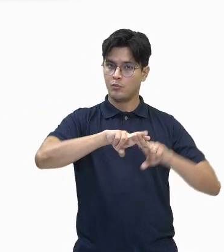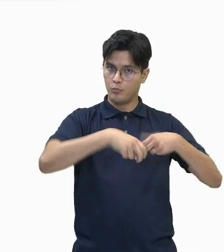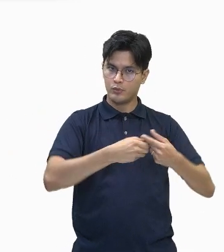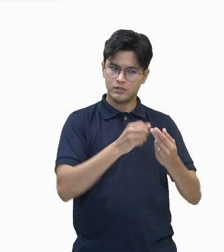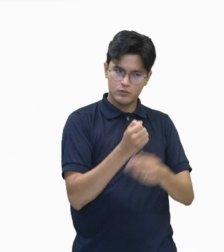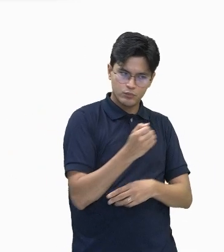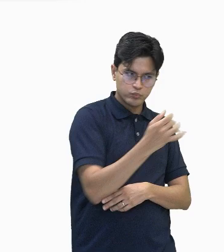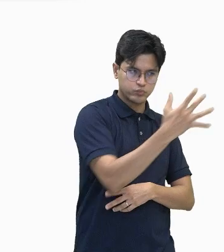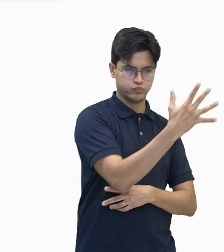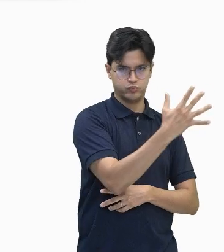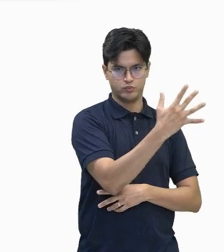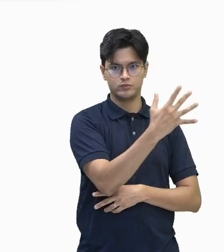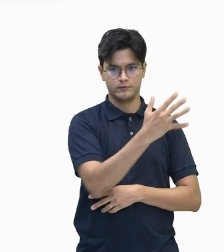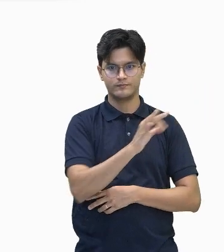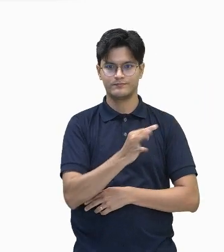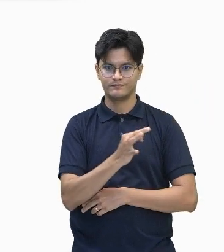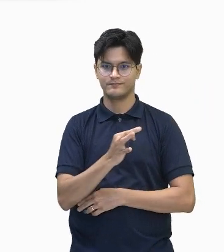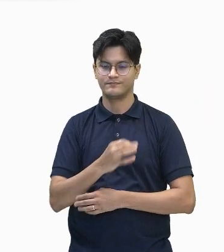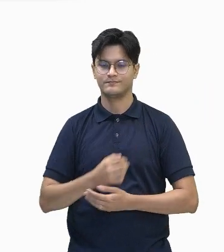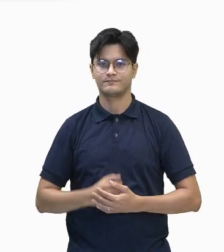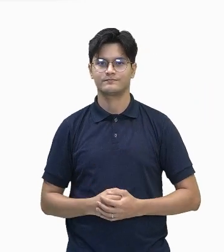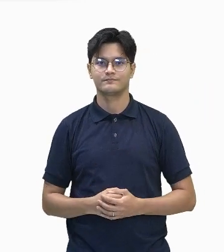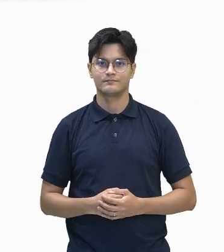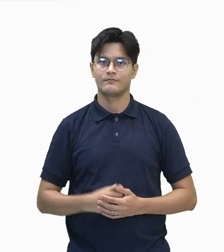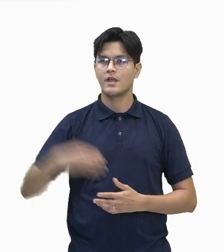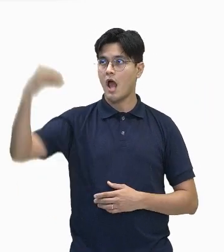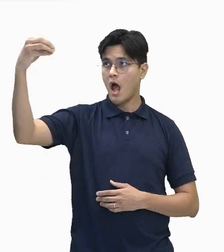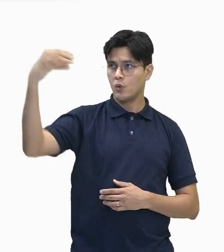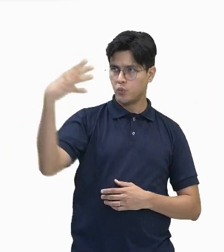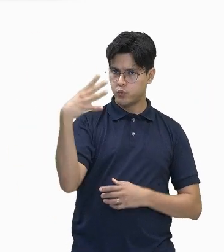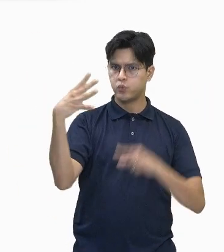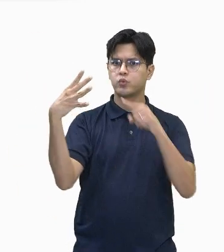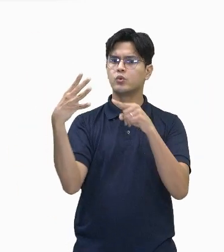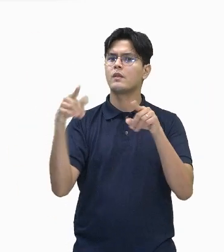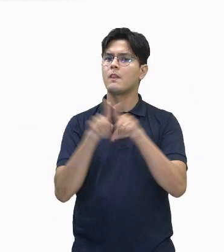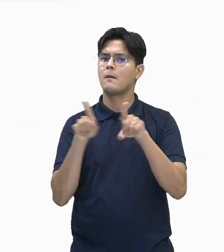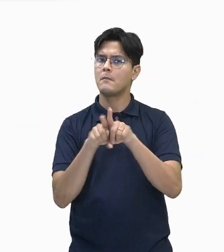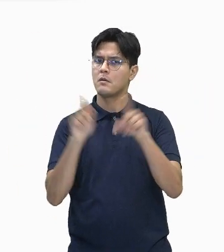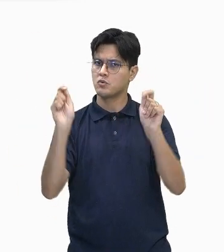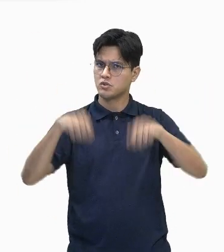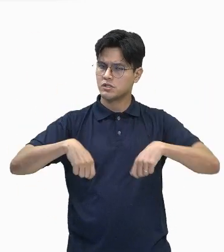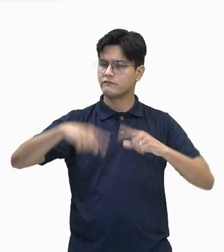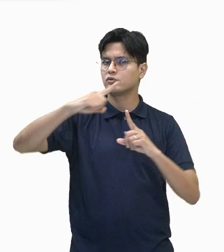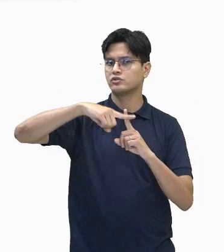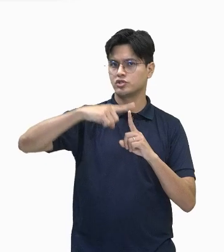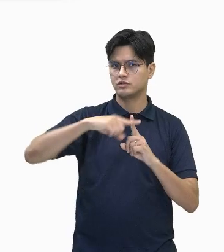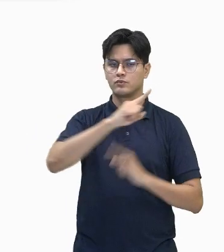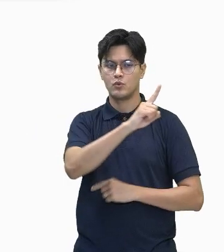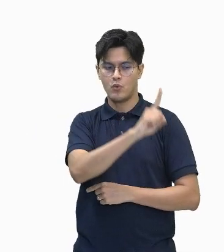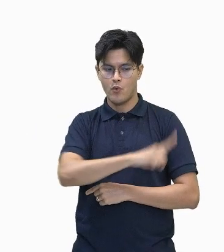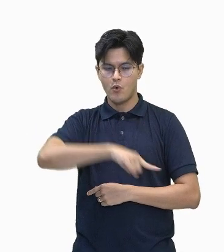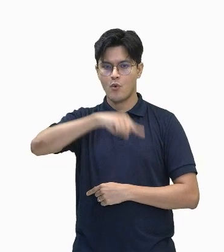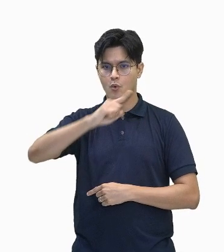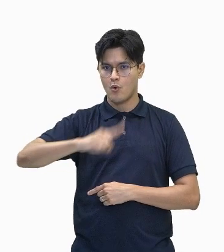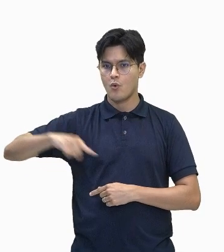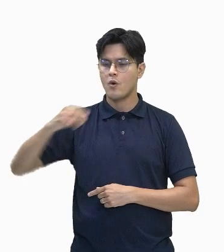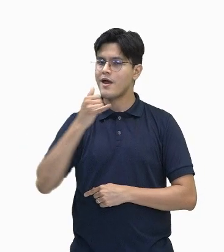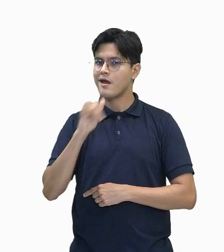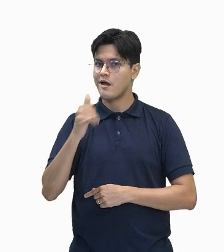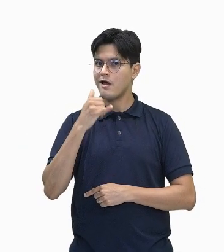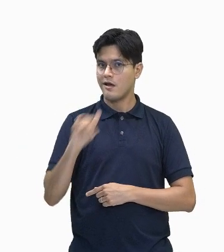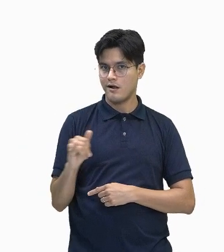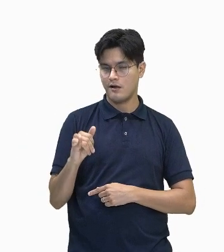onda se comportava como uma onda que a luz, né, se comportava como uma onda eletromagnética. Em